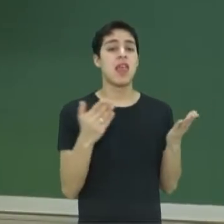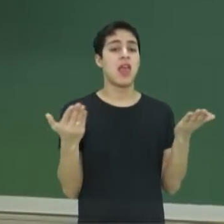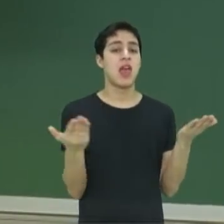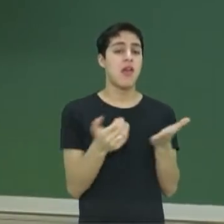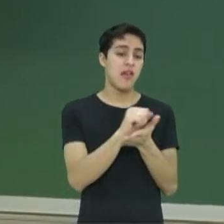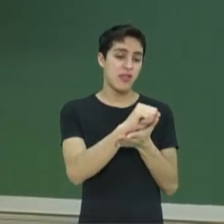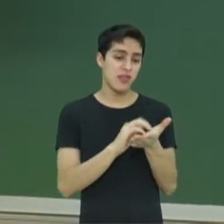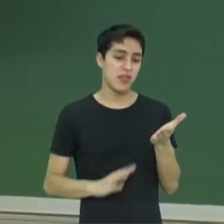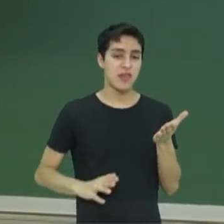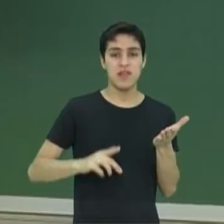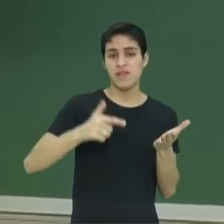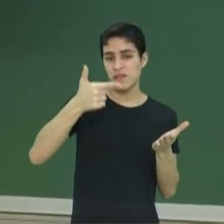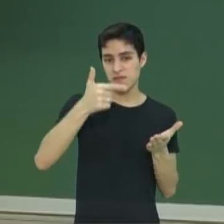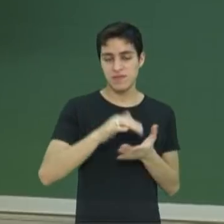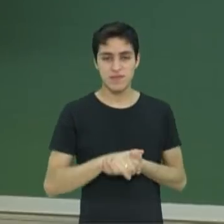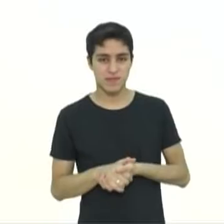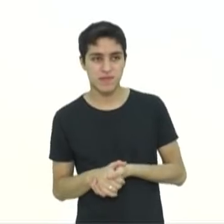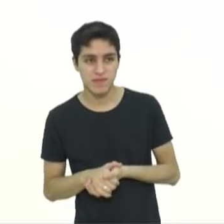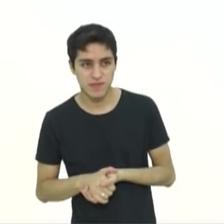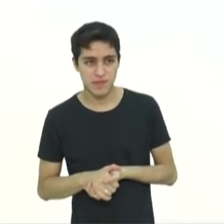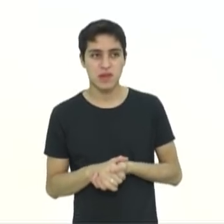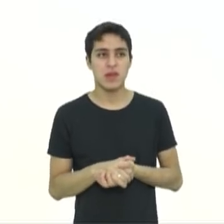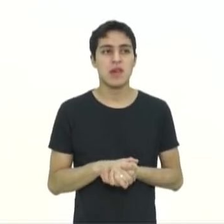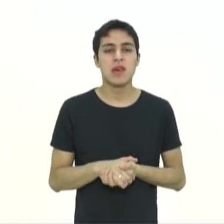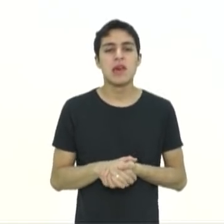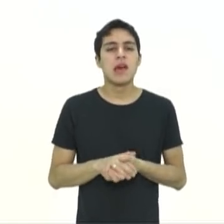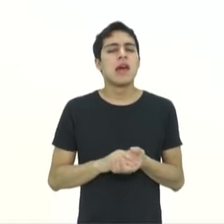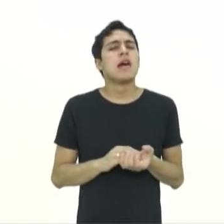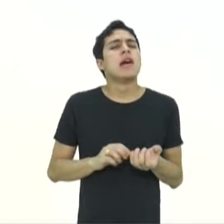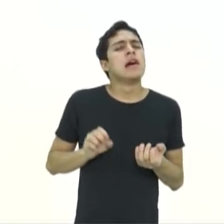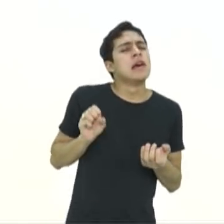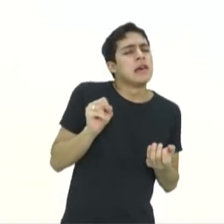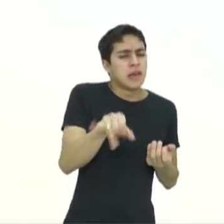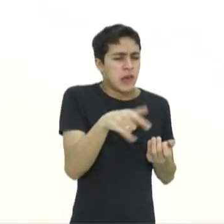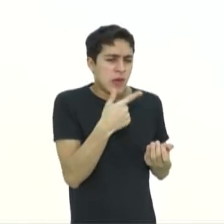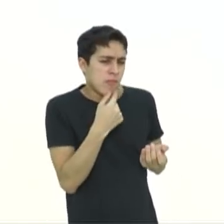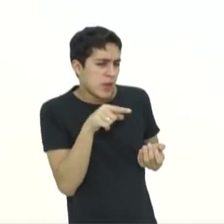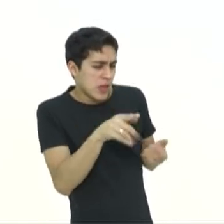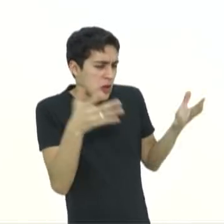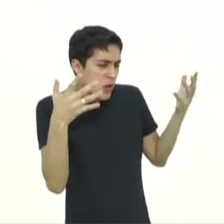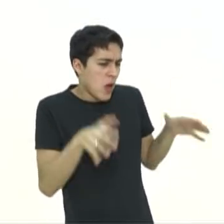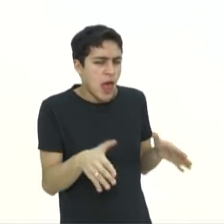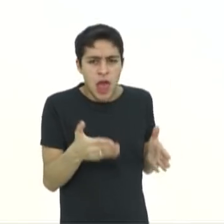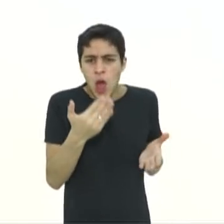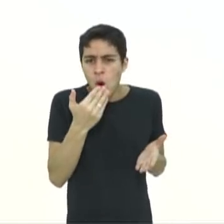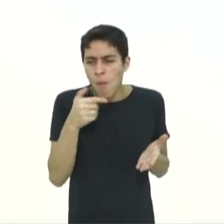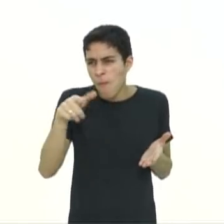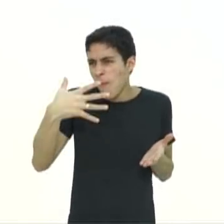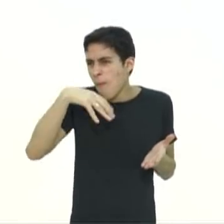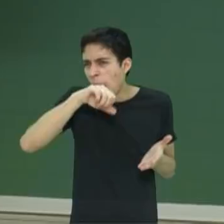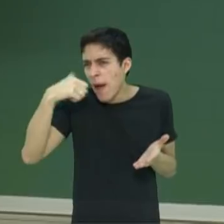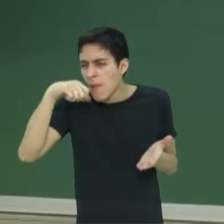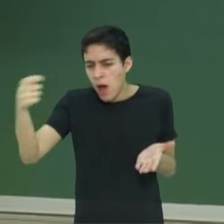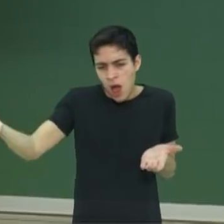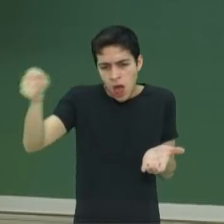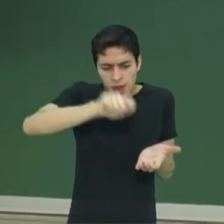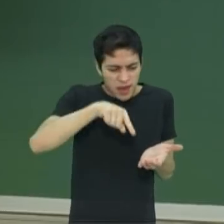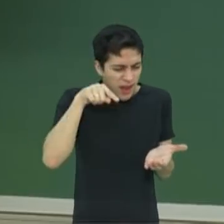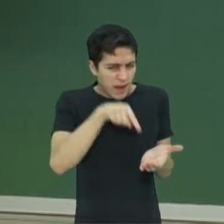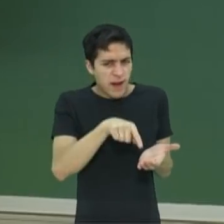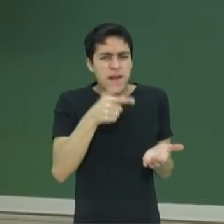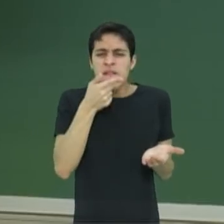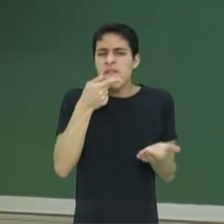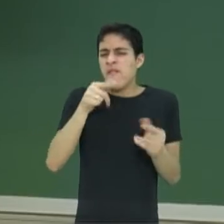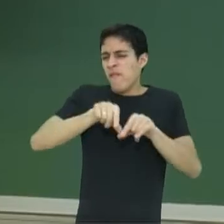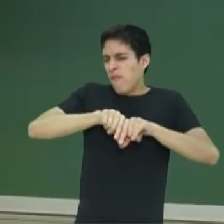que virá depois do quiz. Antes, se o menino não quer comer a comida dos pais, ele até utiliza uma expressão meio